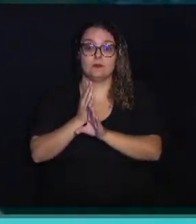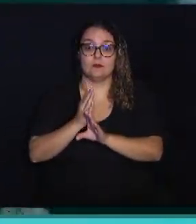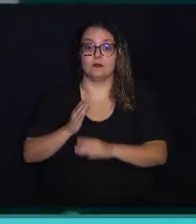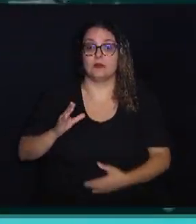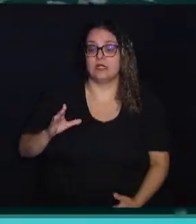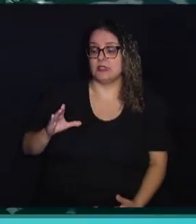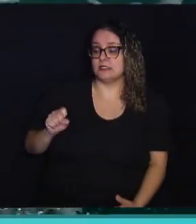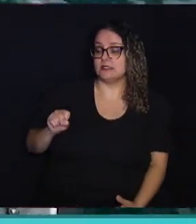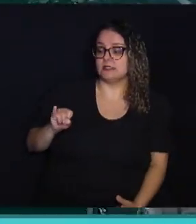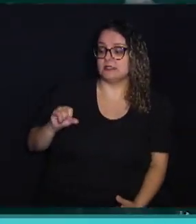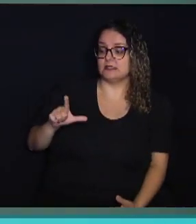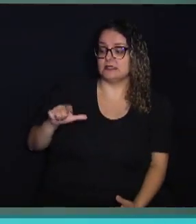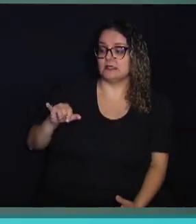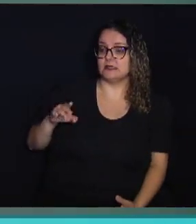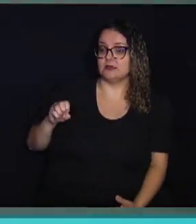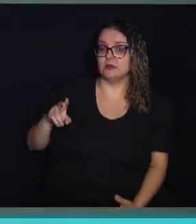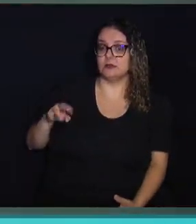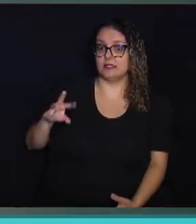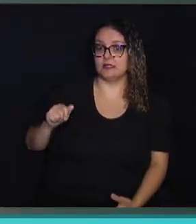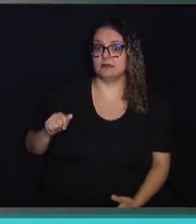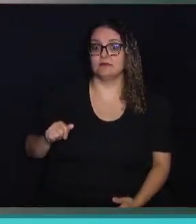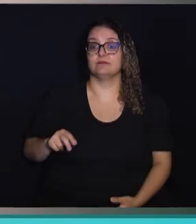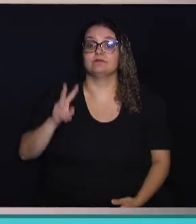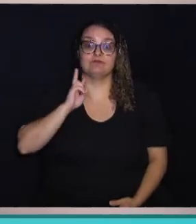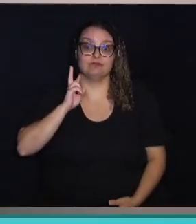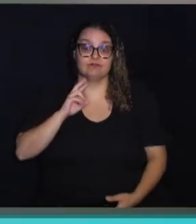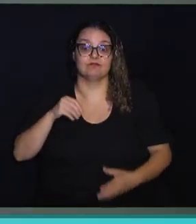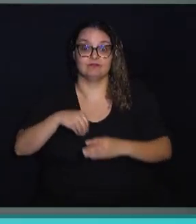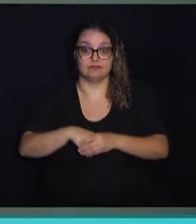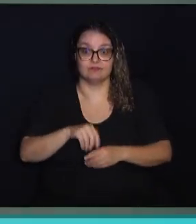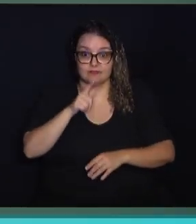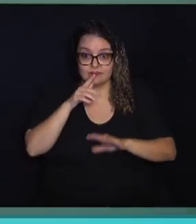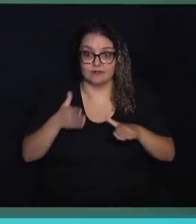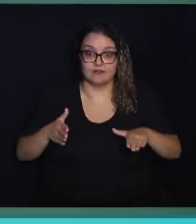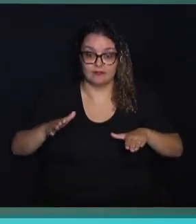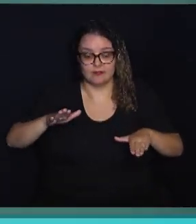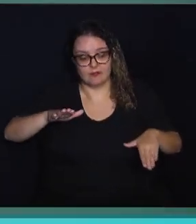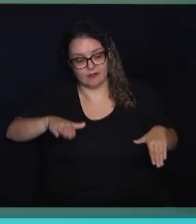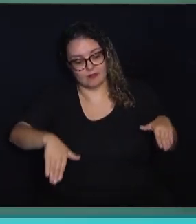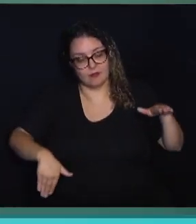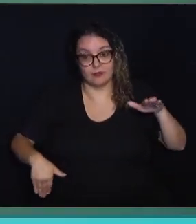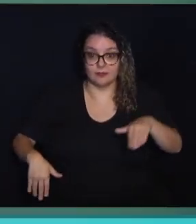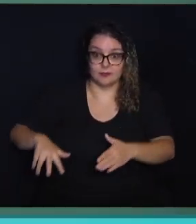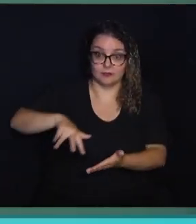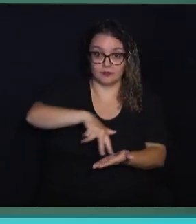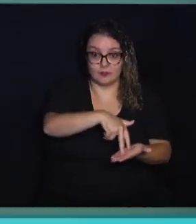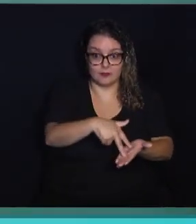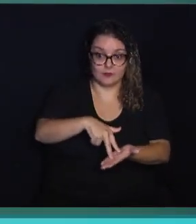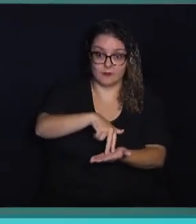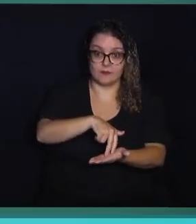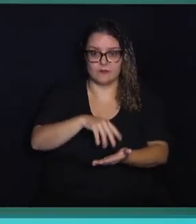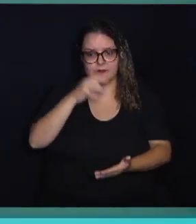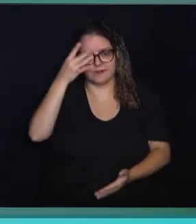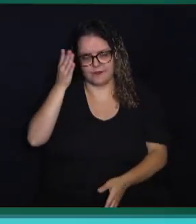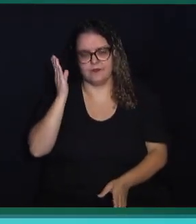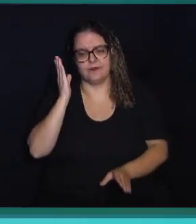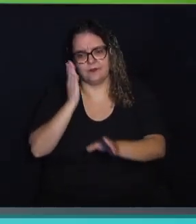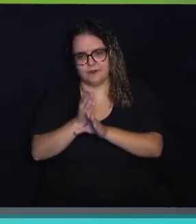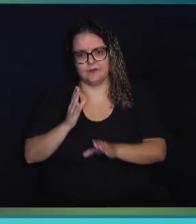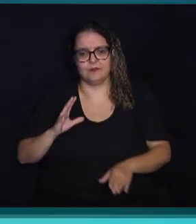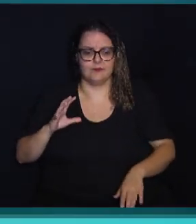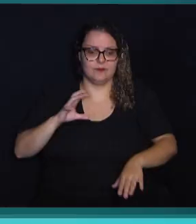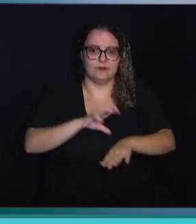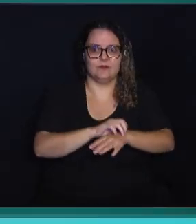pela identificação da silhueta de sua vítima. Por dentro da água, a sombra de surfistas e banhistas são